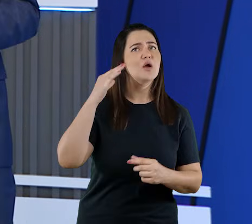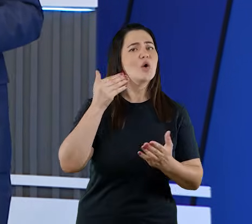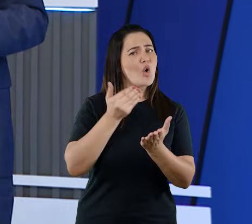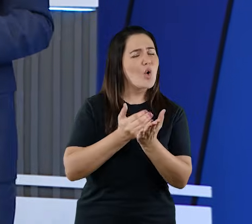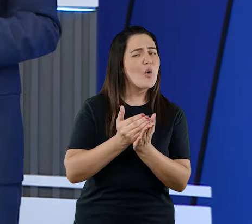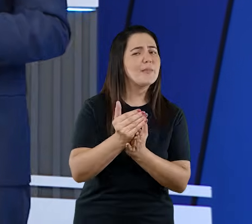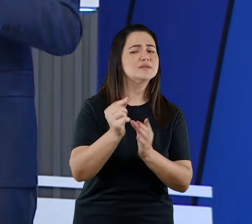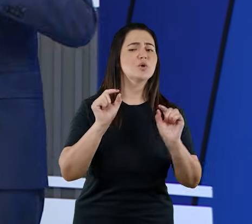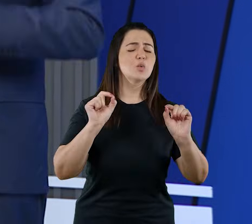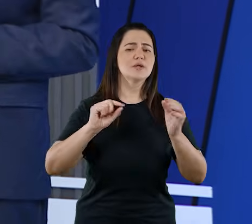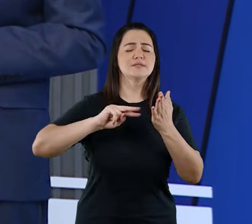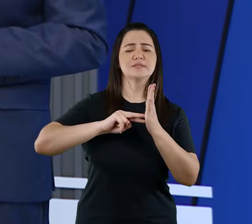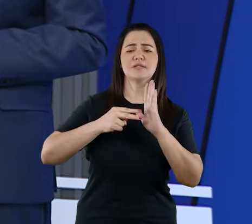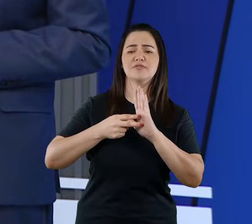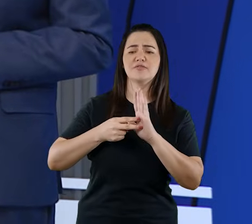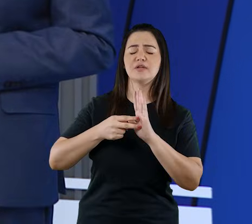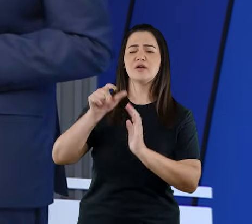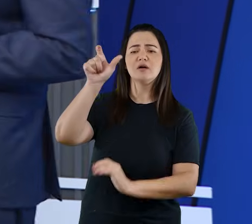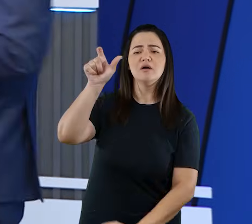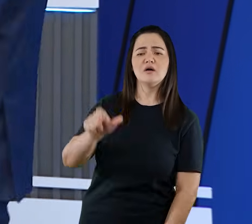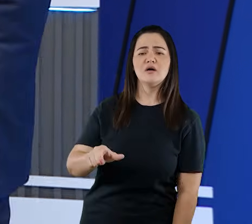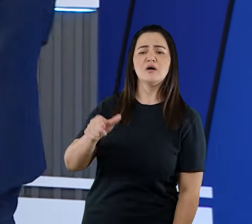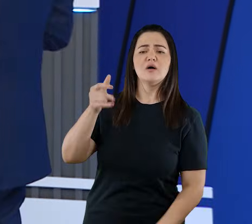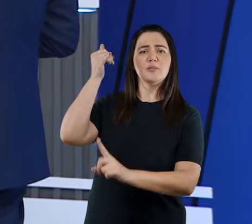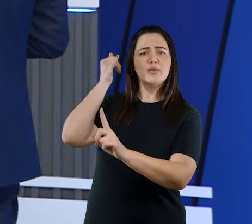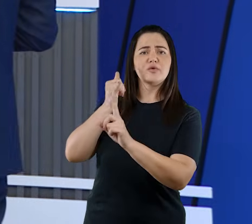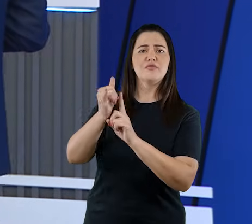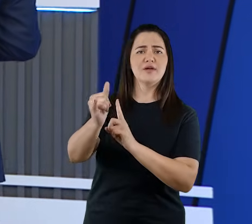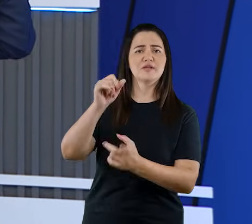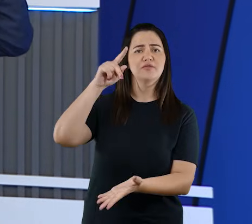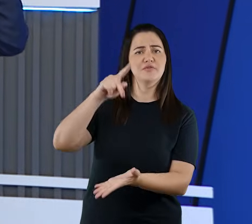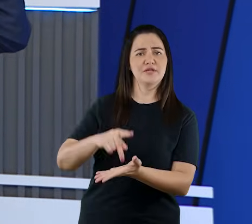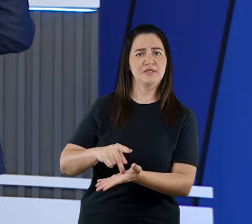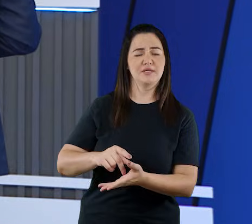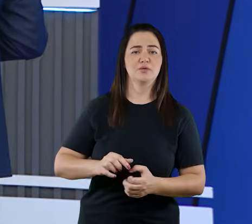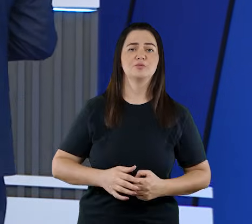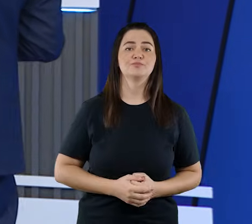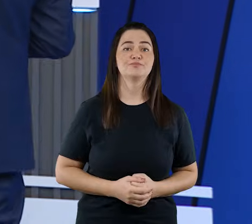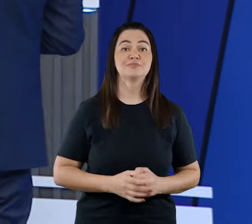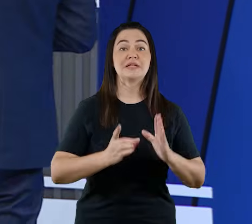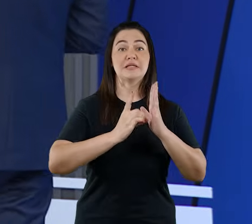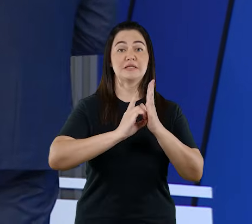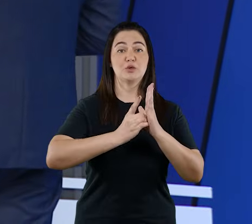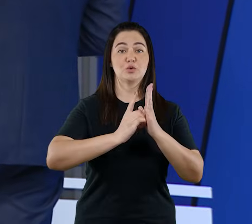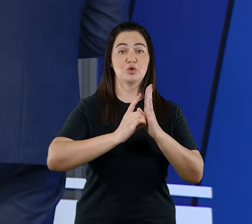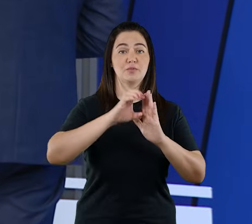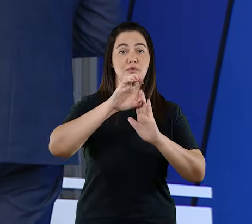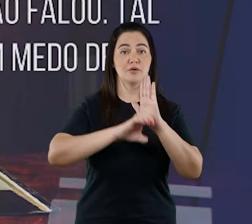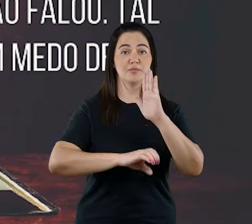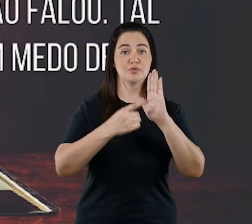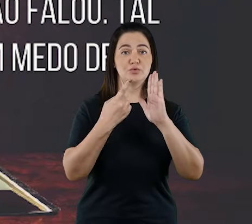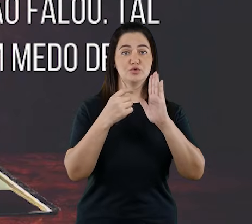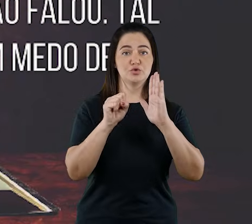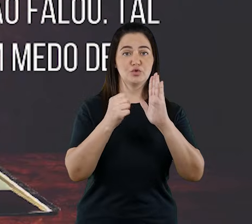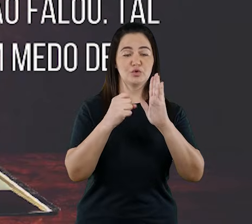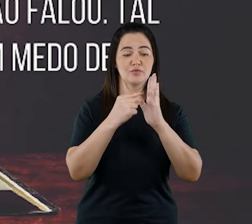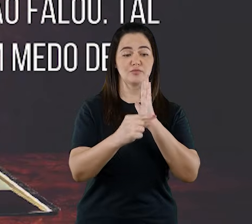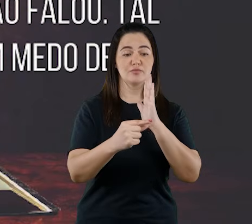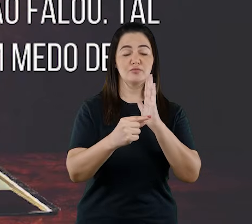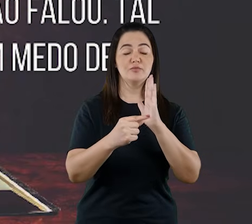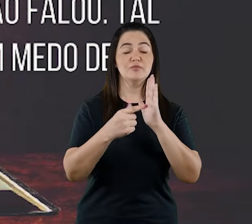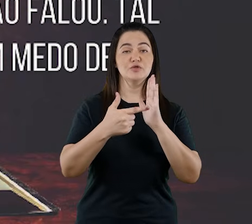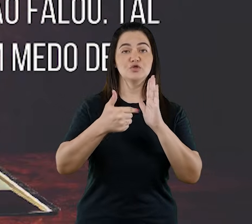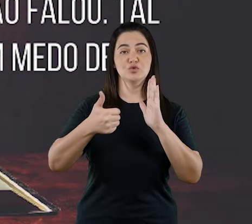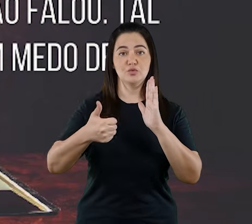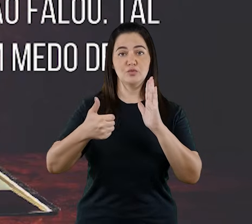ou indícios de um profeta verdadeiro. Venha comigo a Deuteronômio 18, versos 21 e 22. Diz assim a palavra do